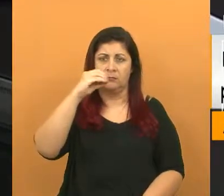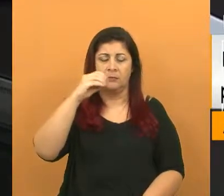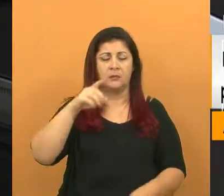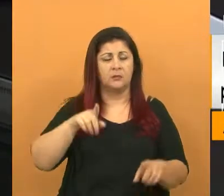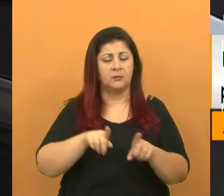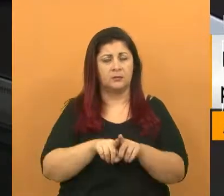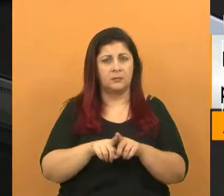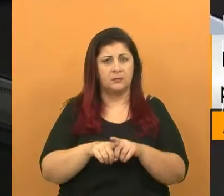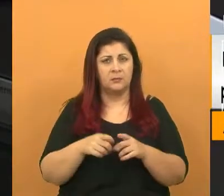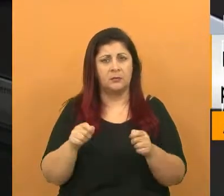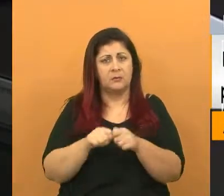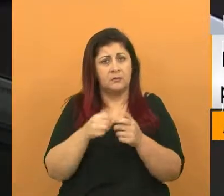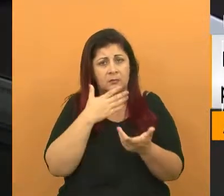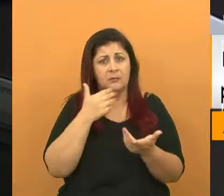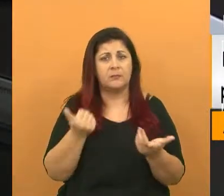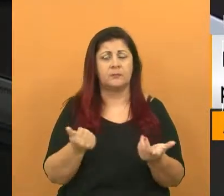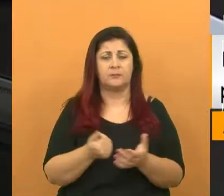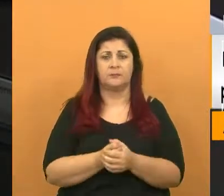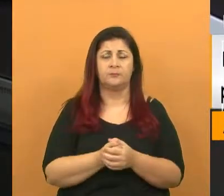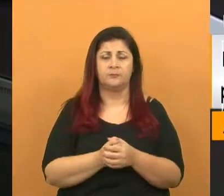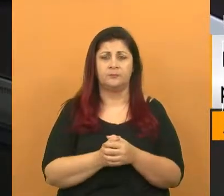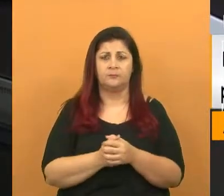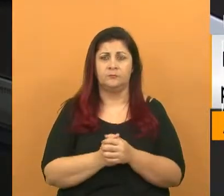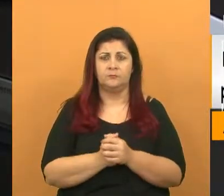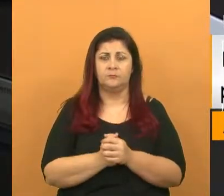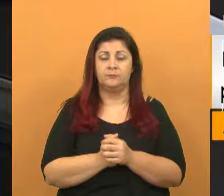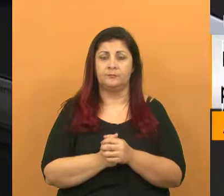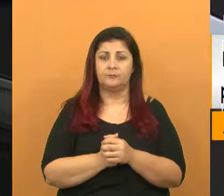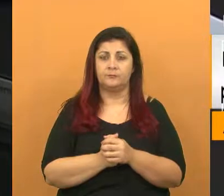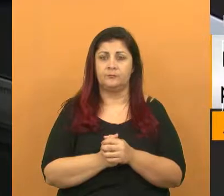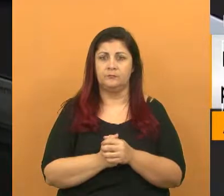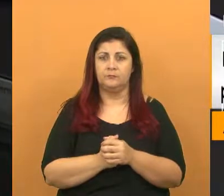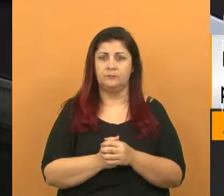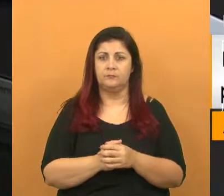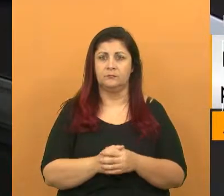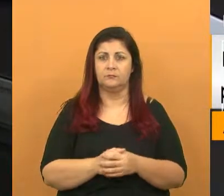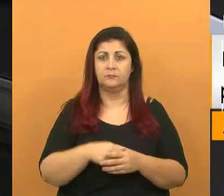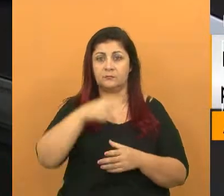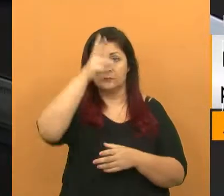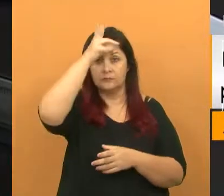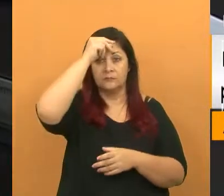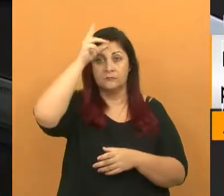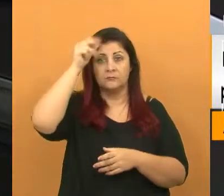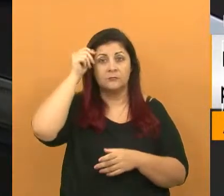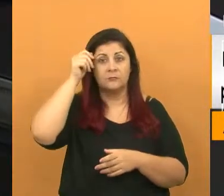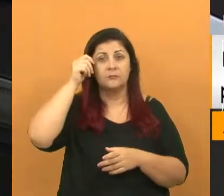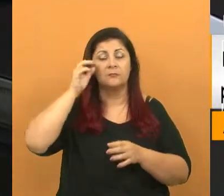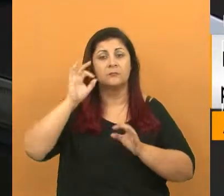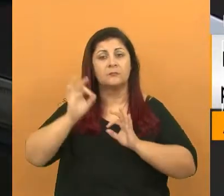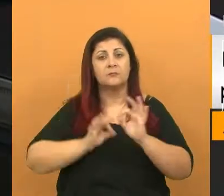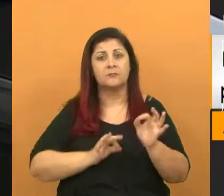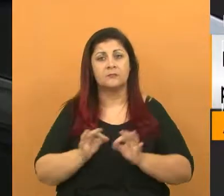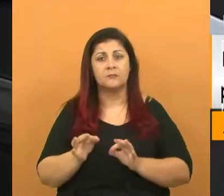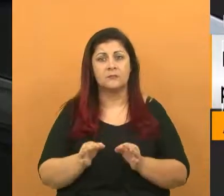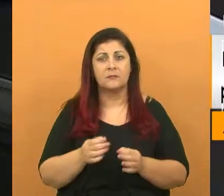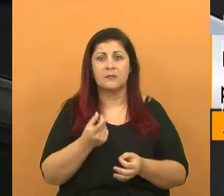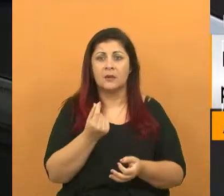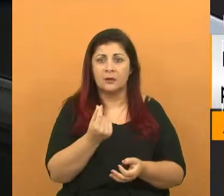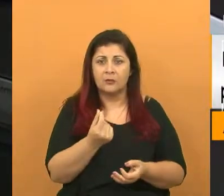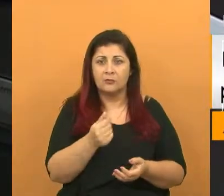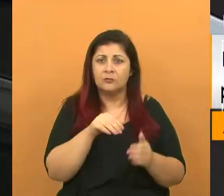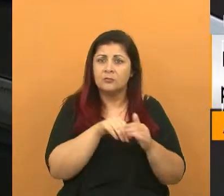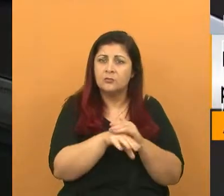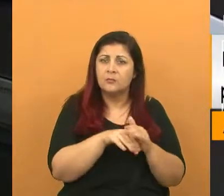na região e até no estado? Para quê? Para que a prefeitura invista mais no